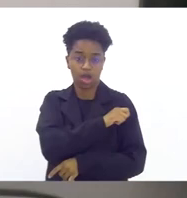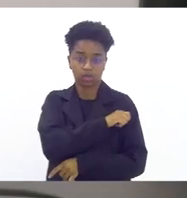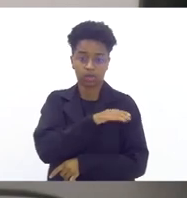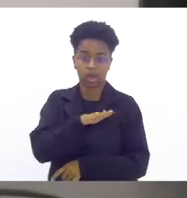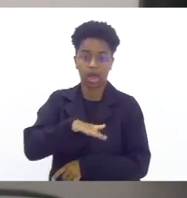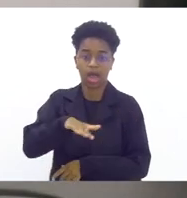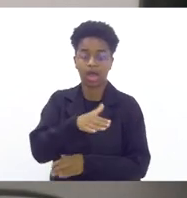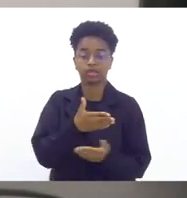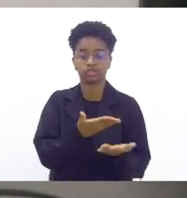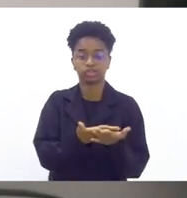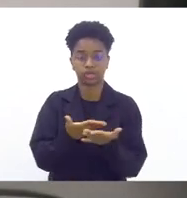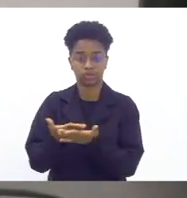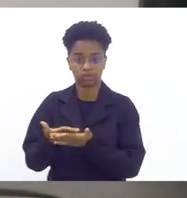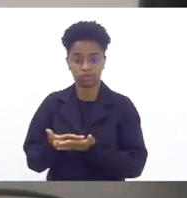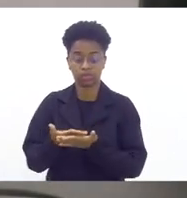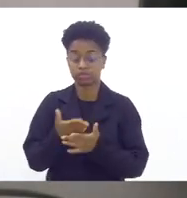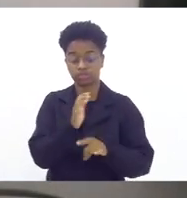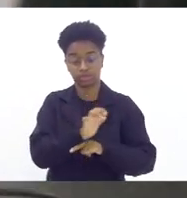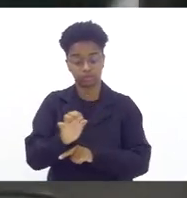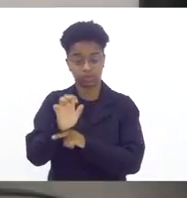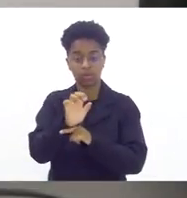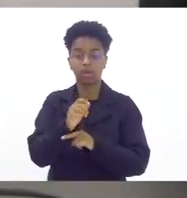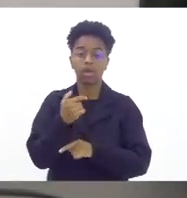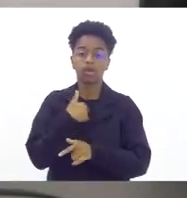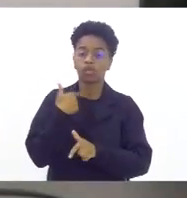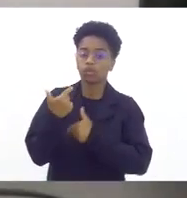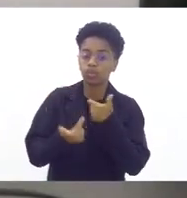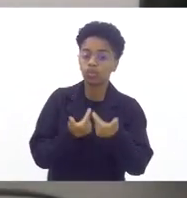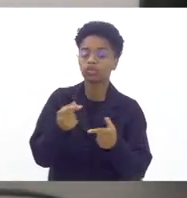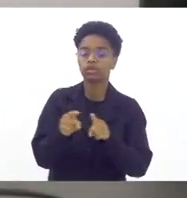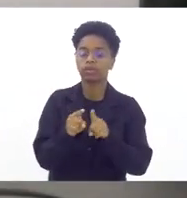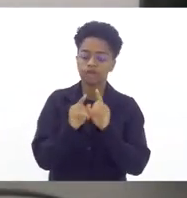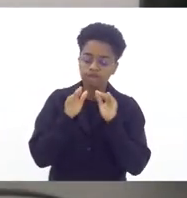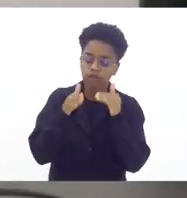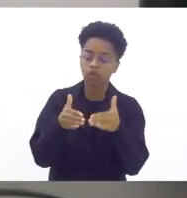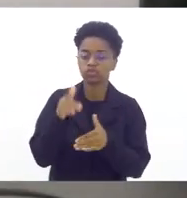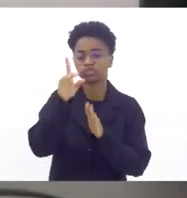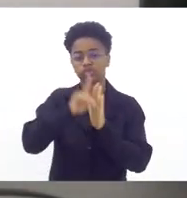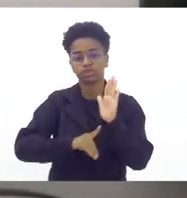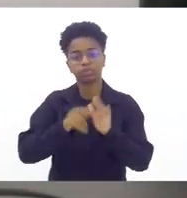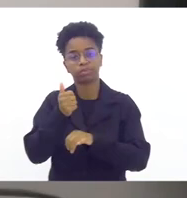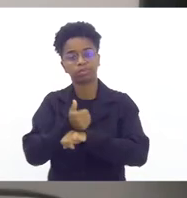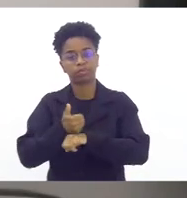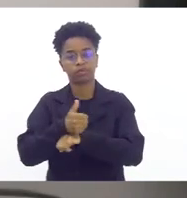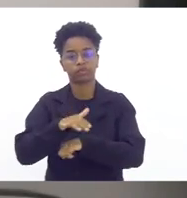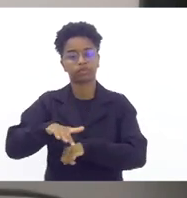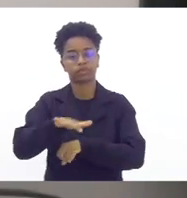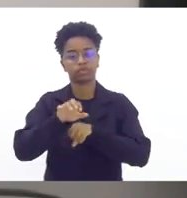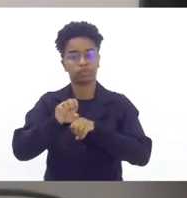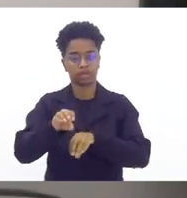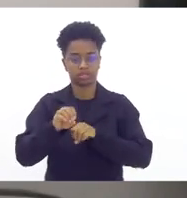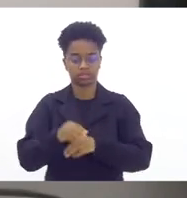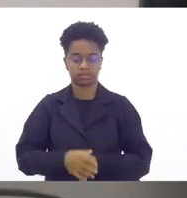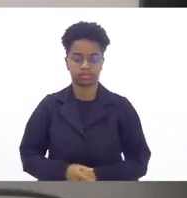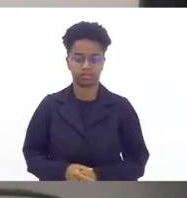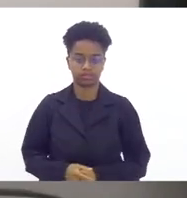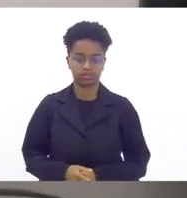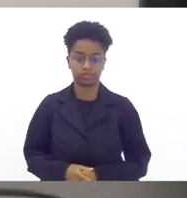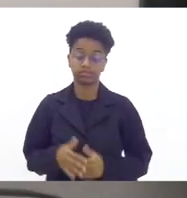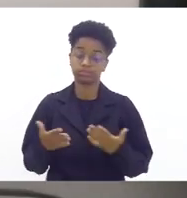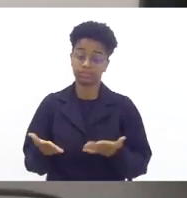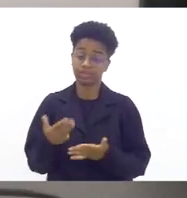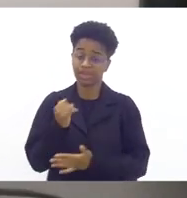que estou na luta pelos direitos dos profissionais de educação. Aí eu gostaria de colocar aqui que,